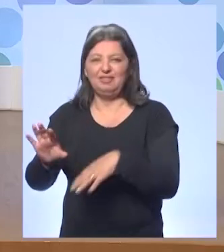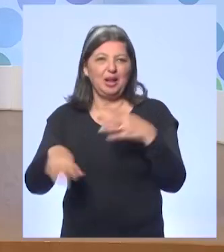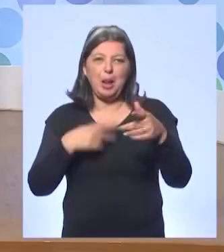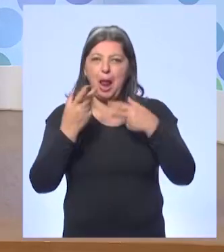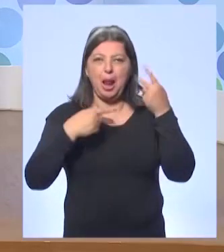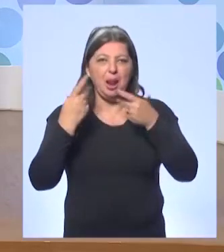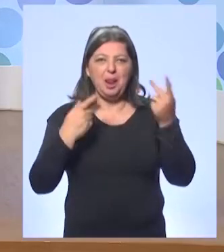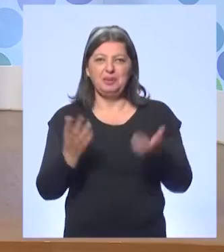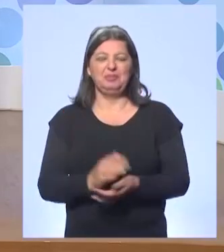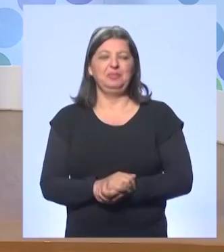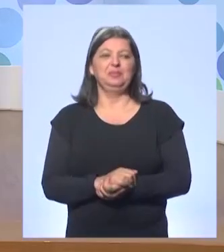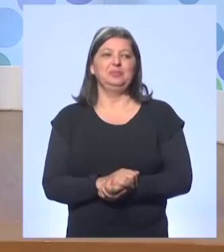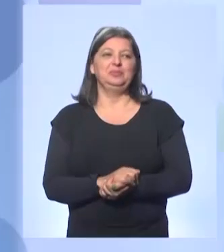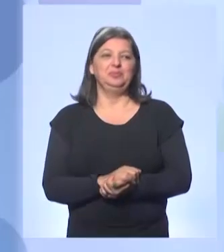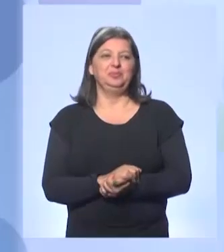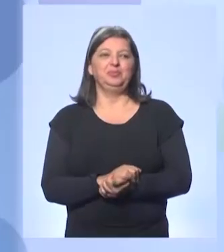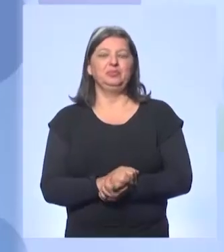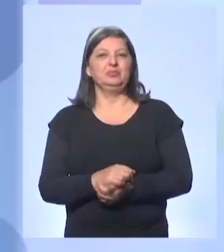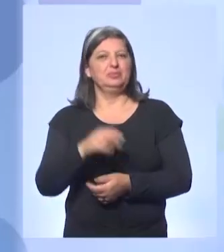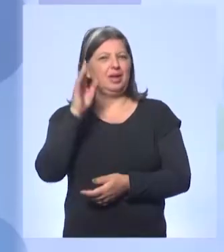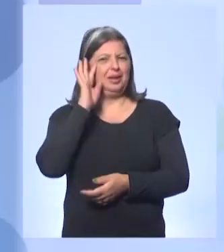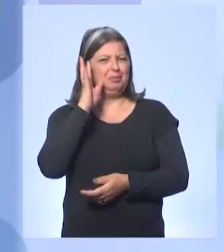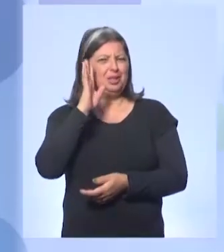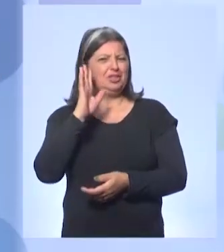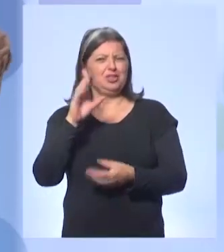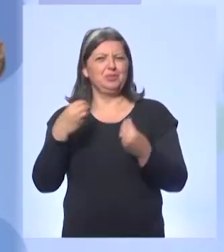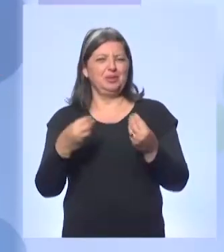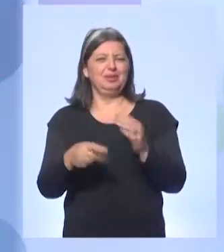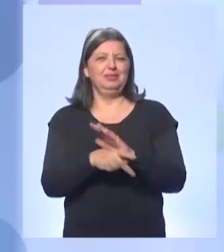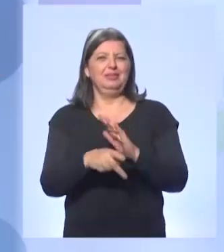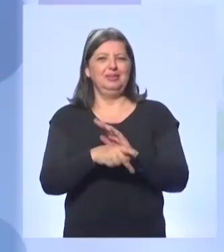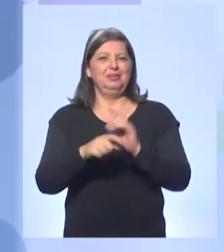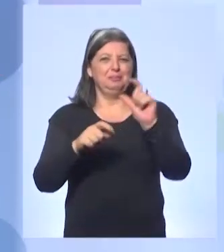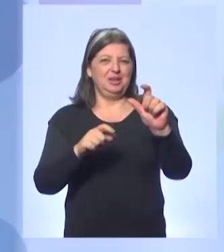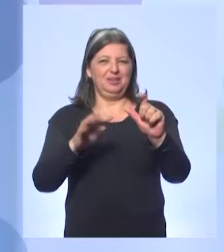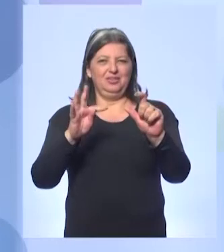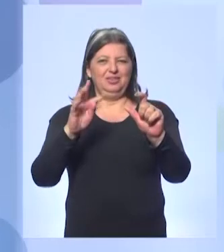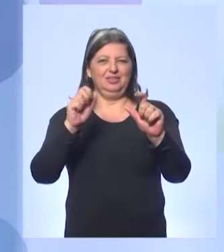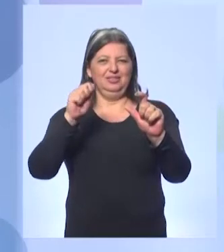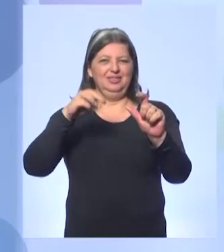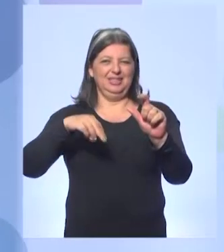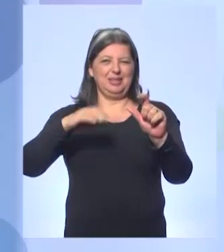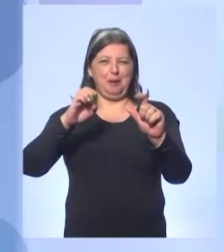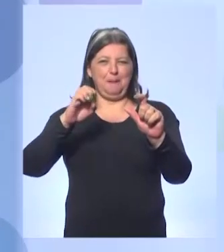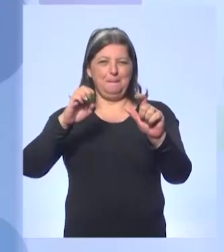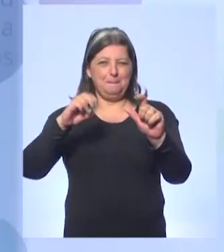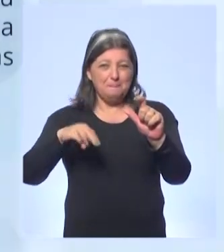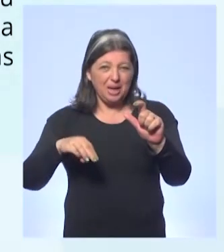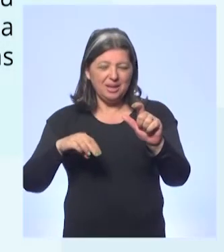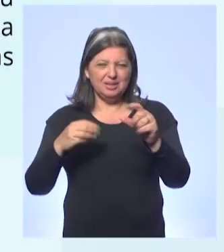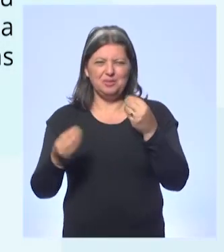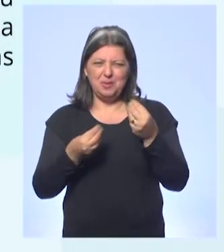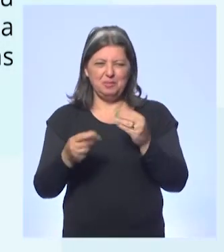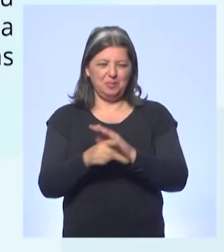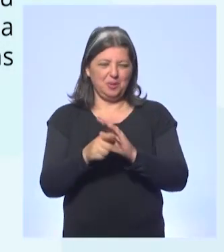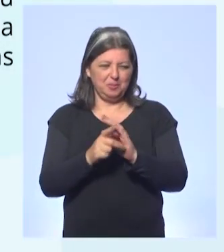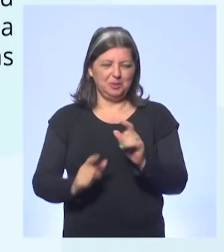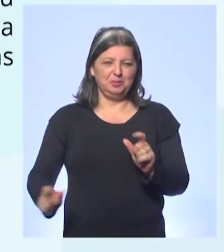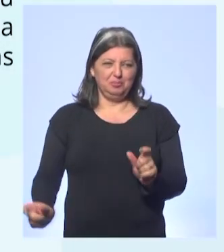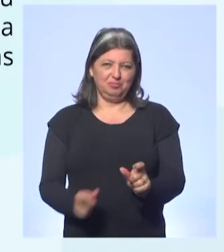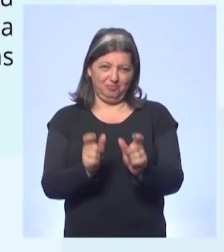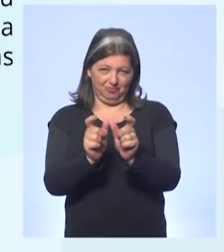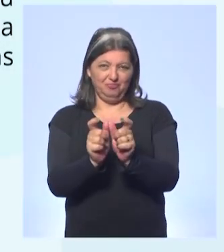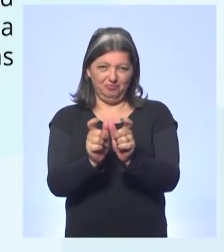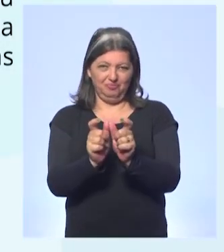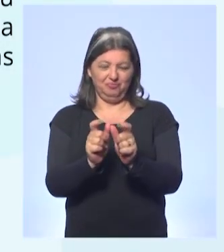Tá? Então, imagine uma redação cheia de também. Então, a gente vai tirar e vai usar agora a coesão sequencial para dar sequência no